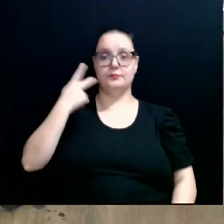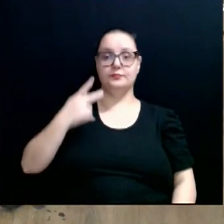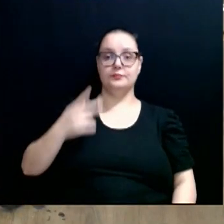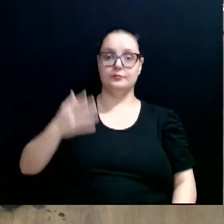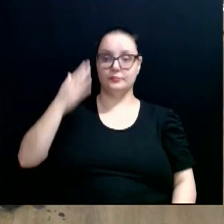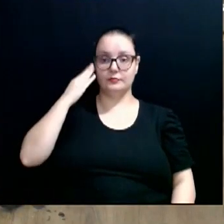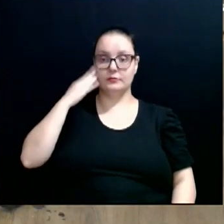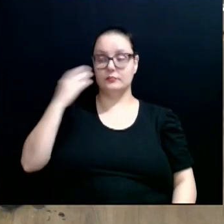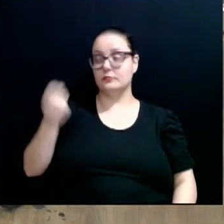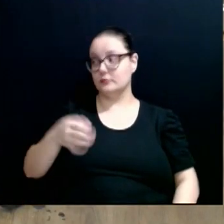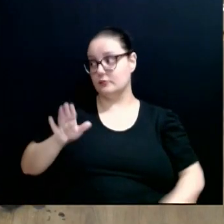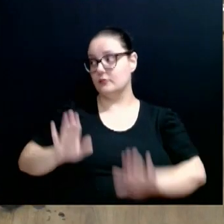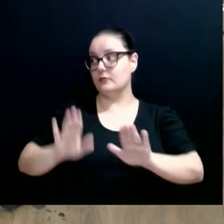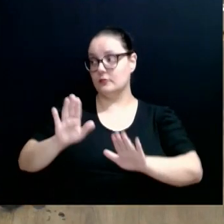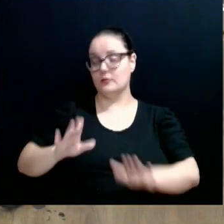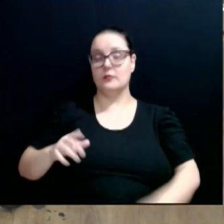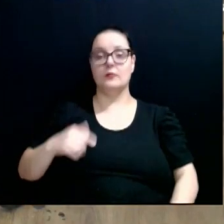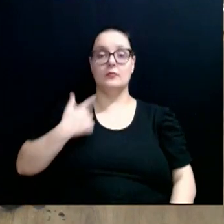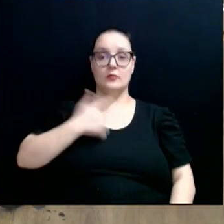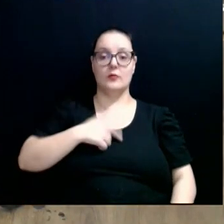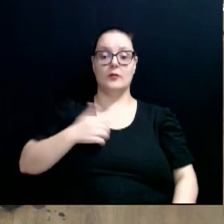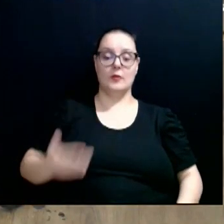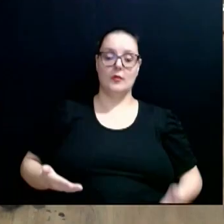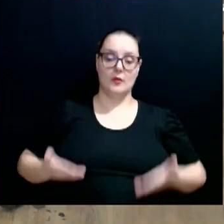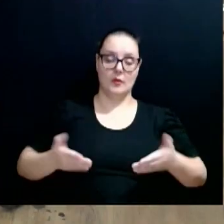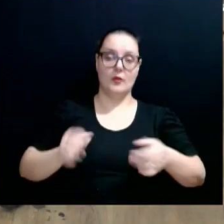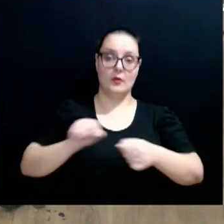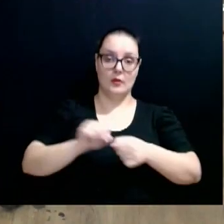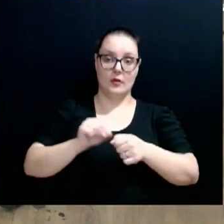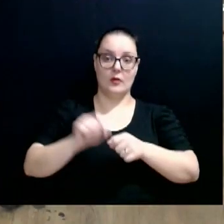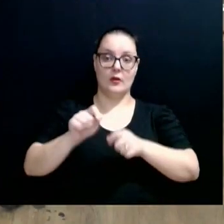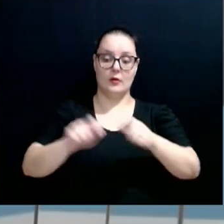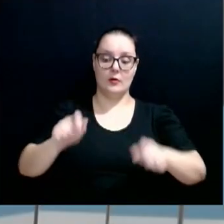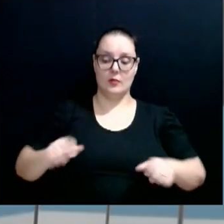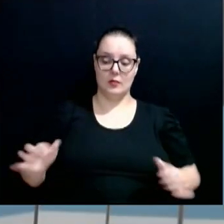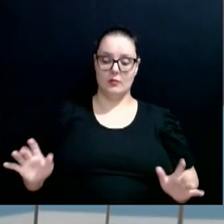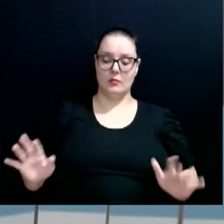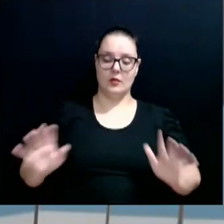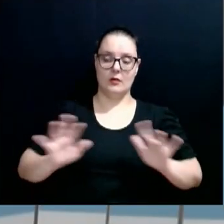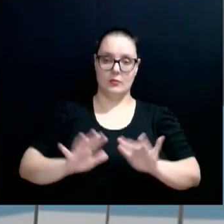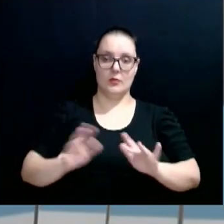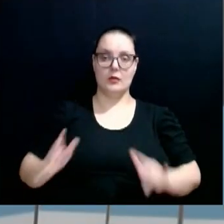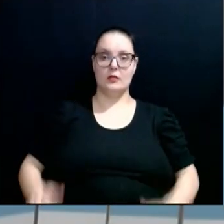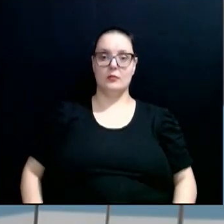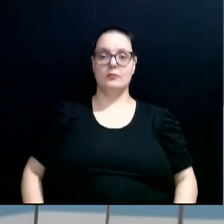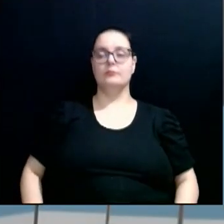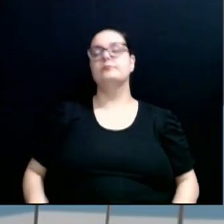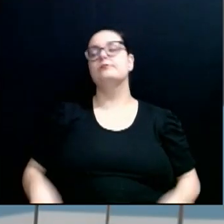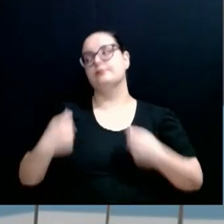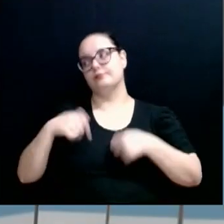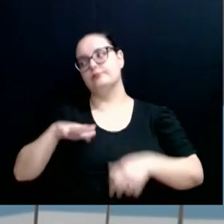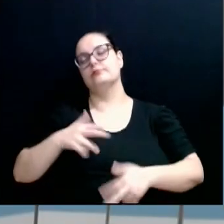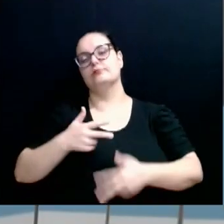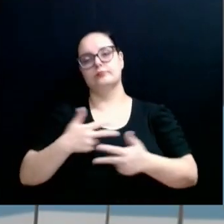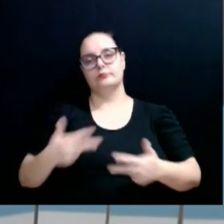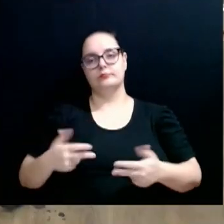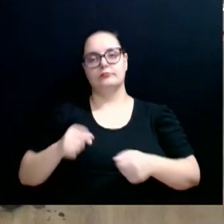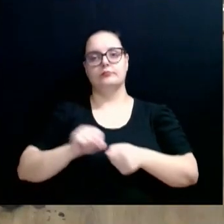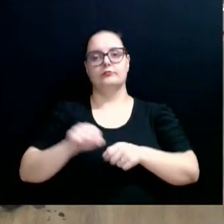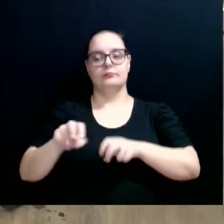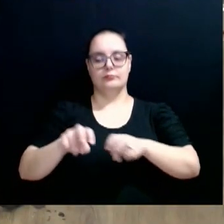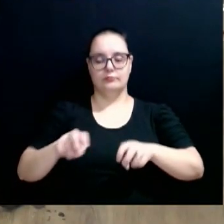gente vai trazer muita gente de volta, mas ainda precisa de mais coisas para trazer o passageiro de volta.